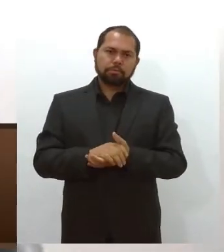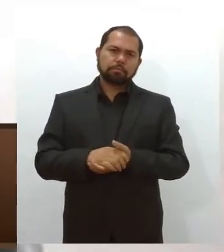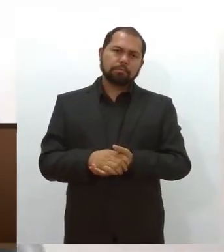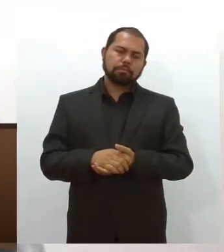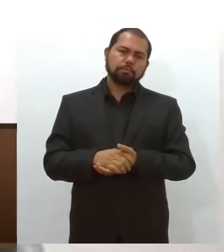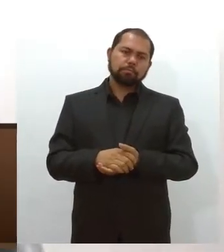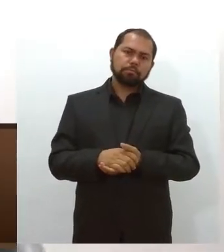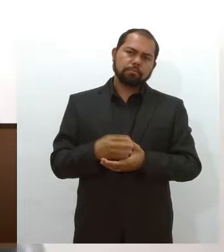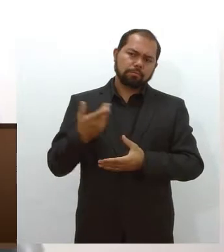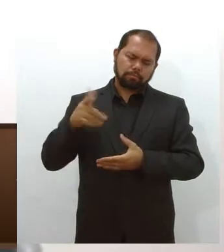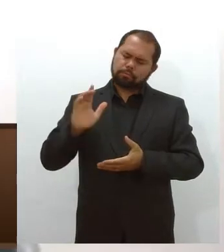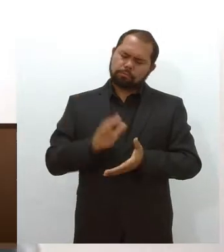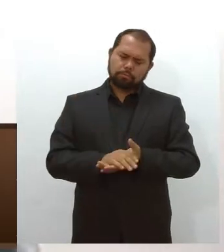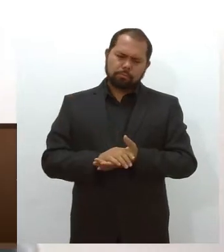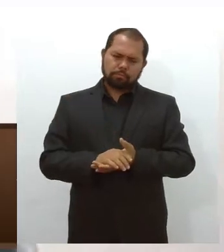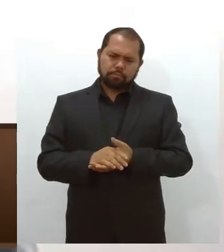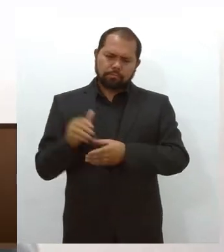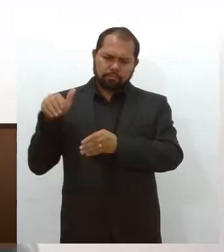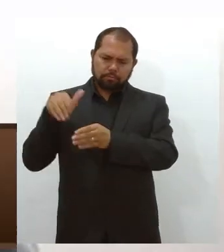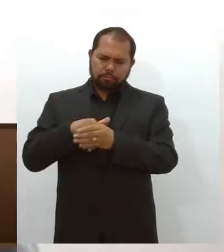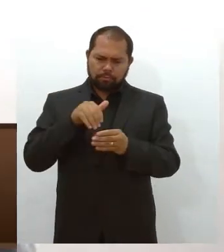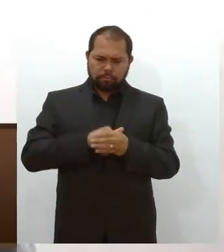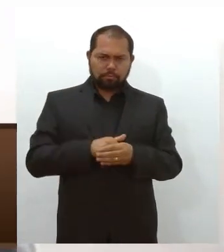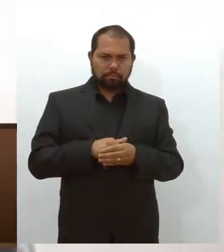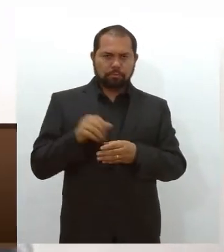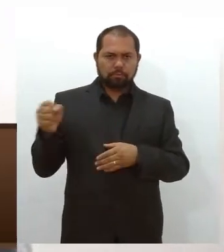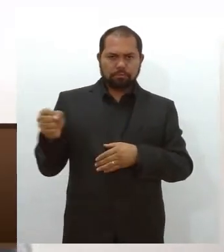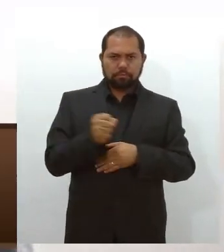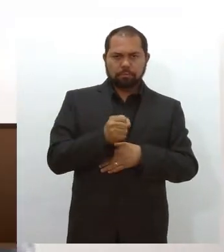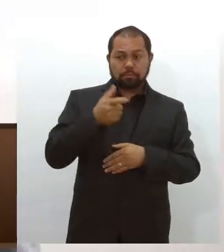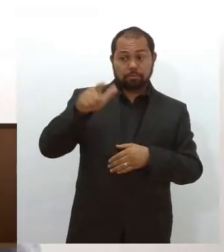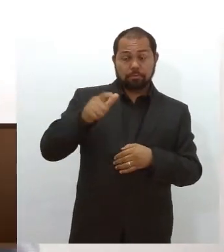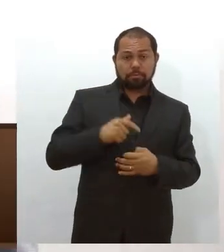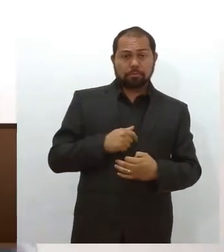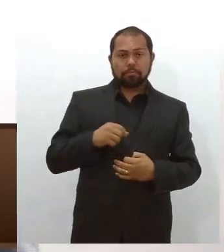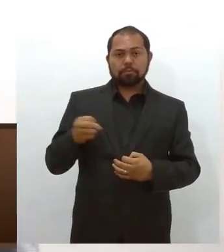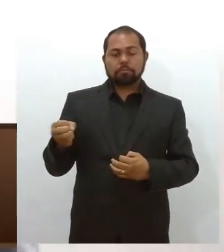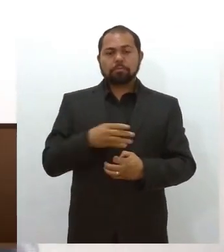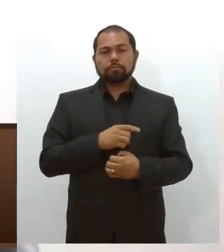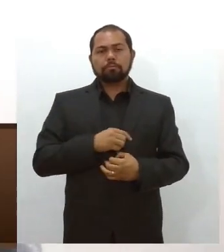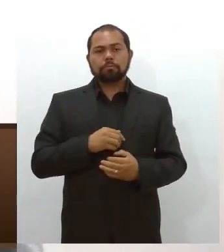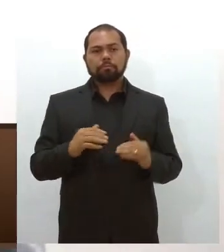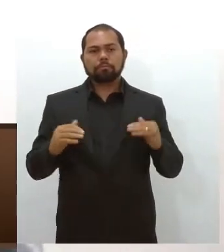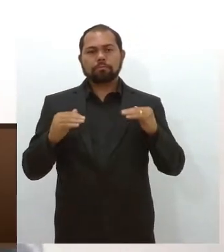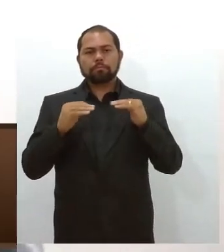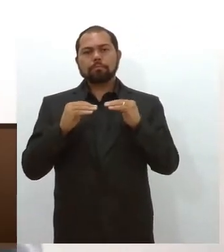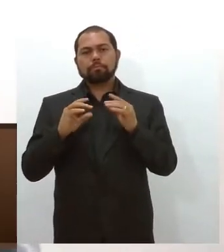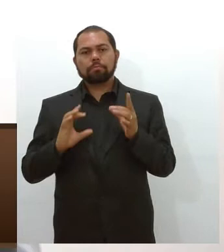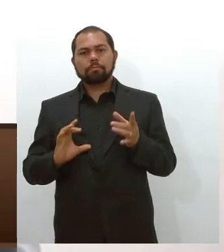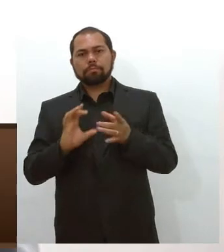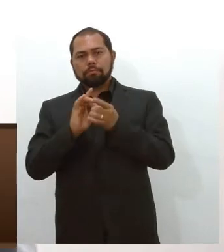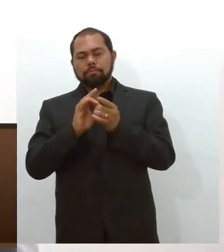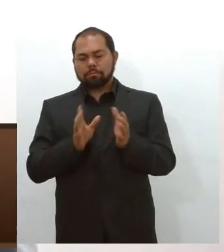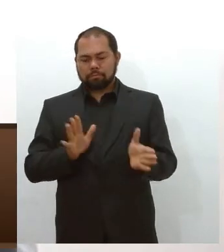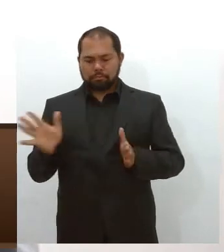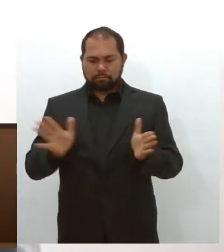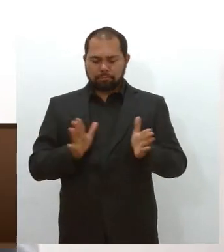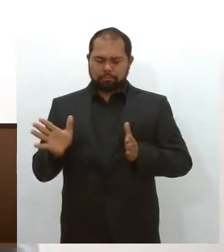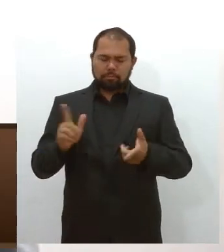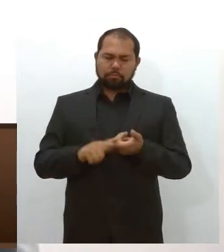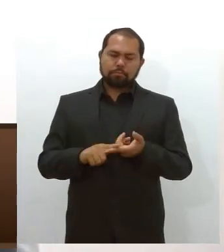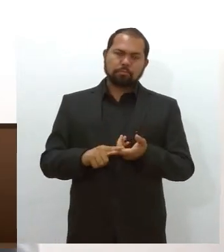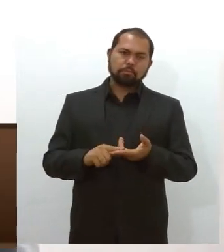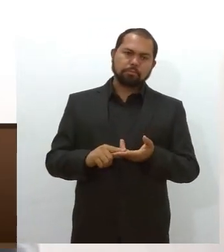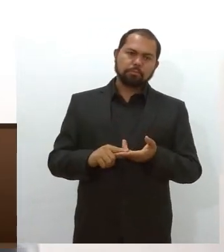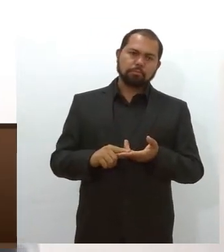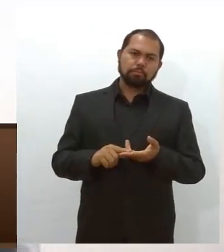urna eletrônica também traz outra novidade que está sendo veiculada, que é a acessibilidade por meio do da